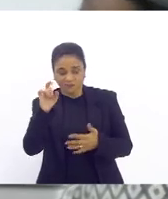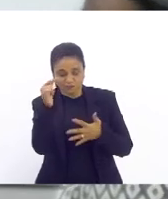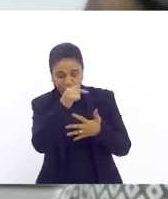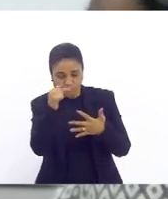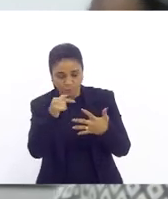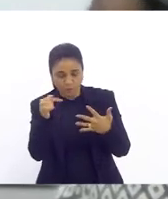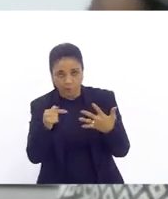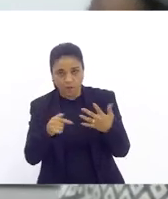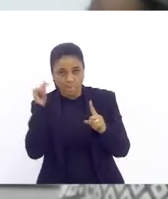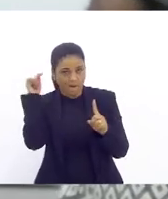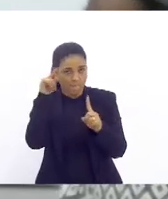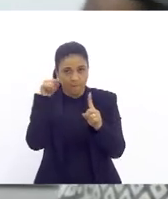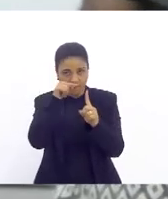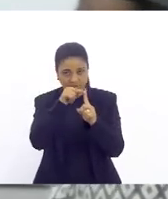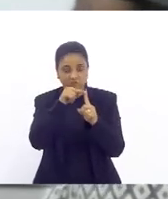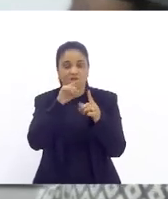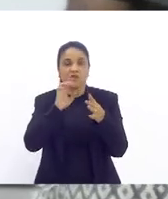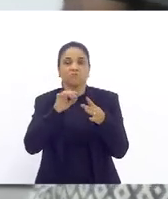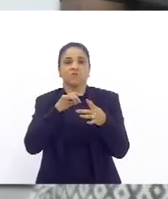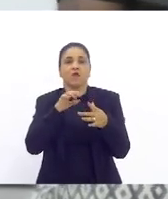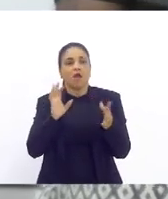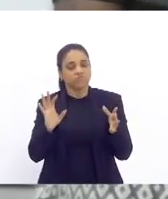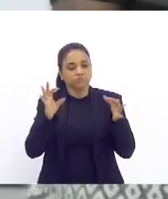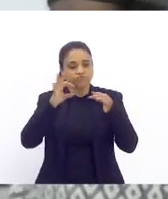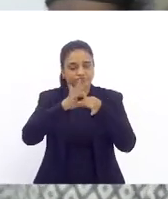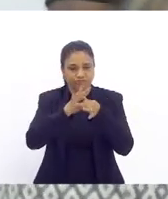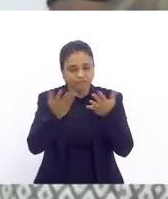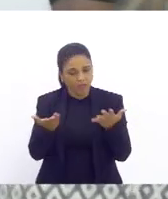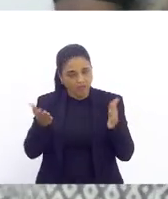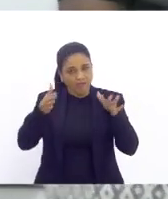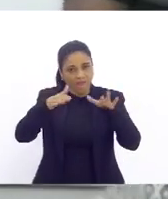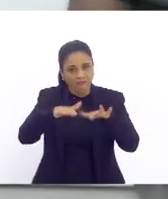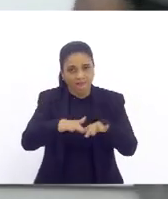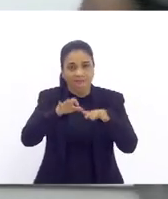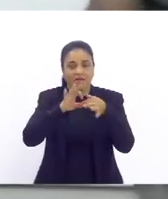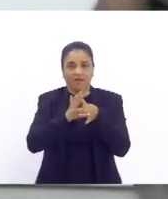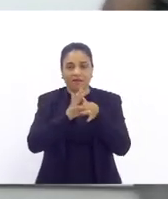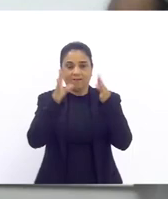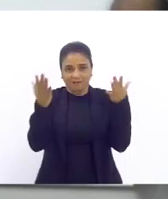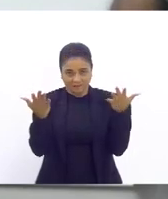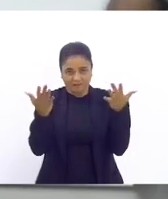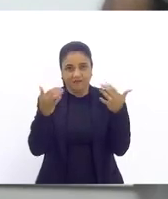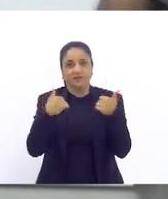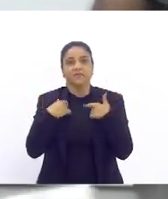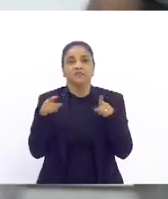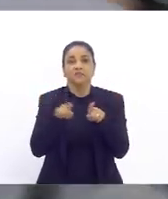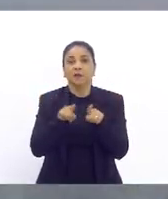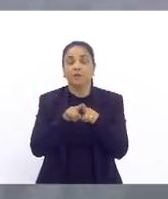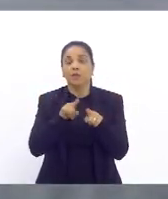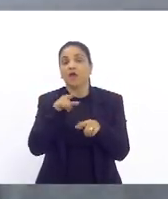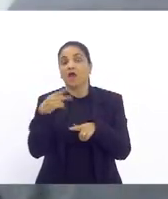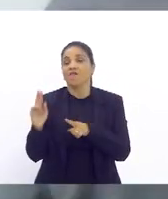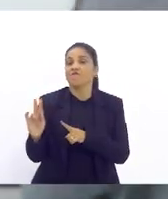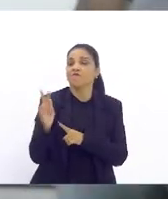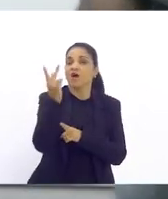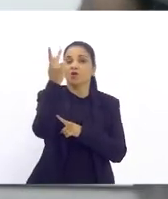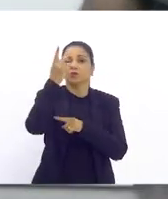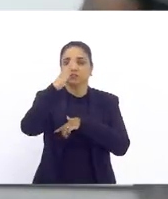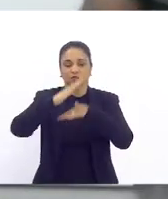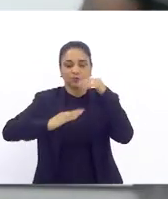educação democrática e sobretudo a valorização da categoria do docente né